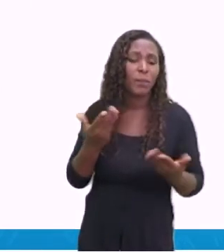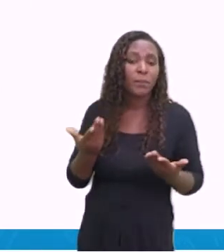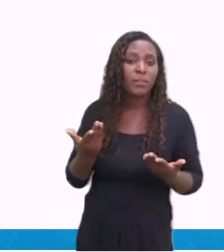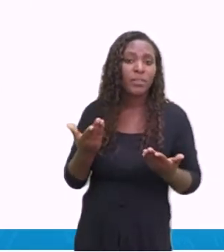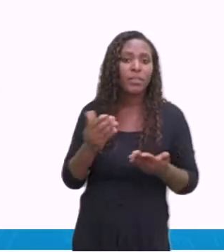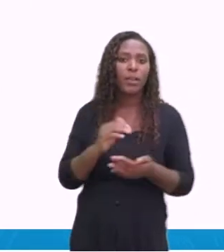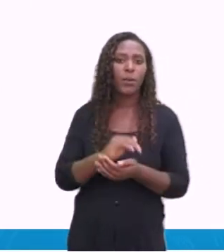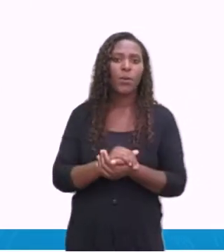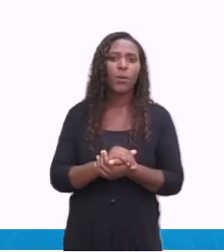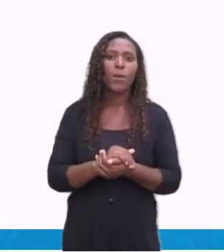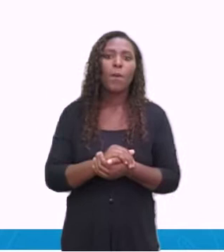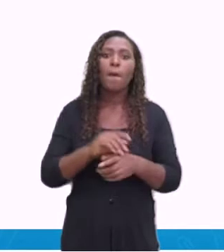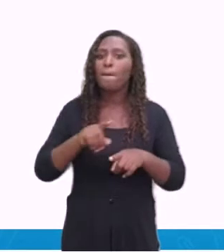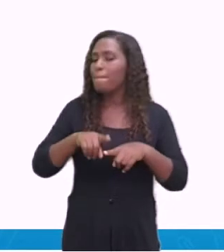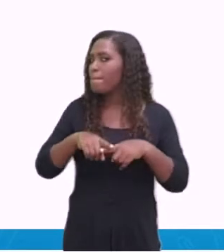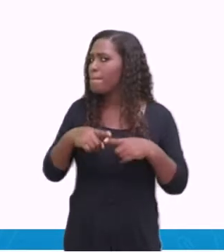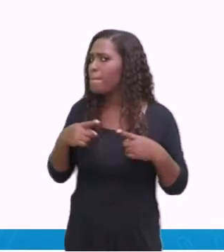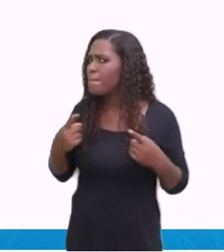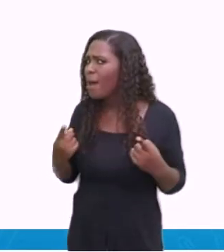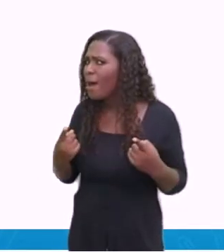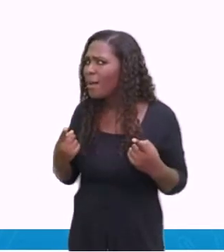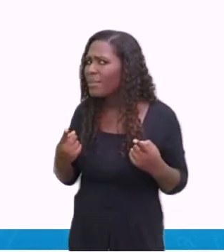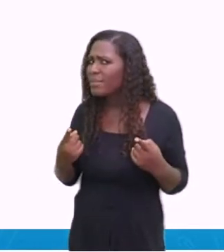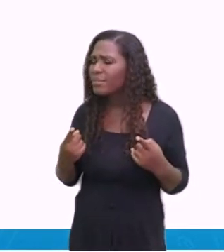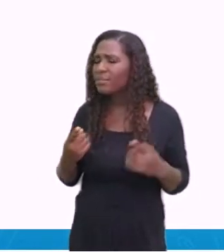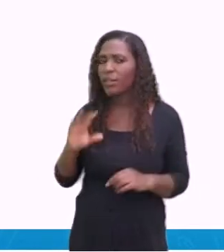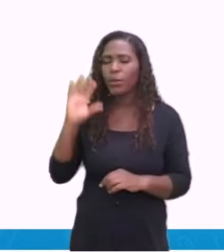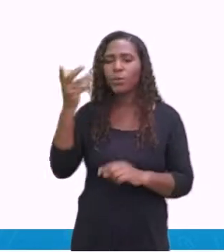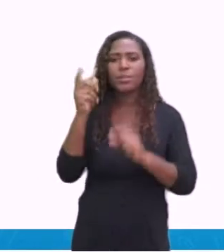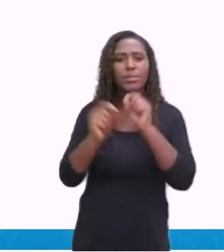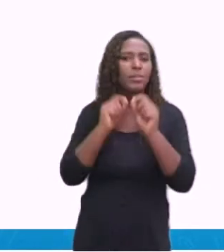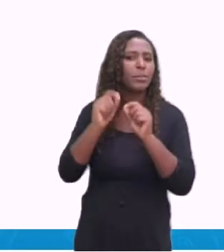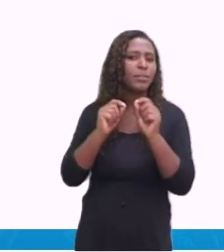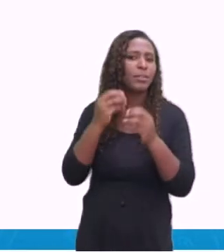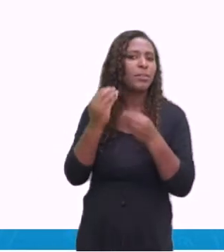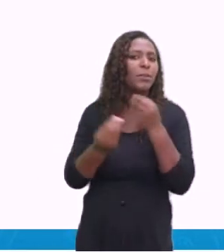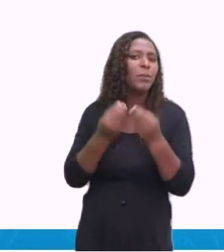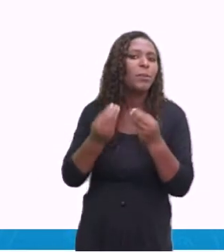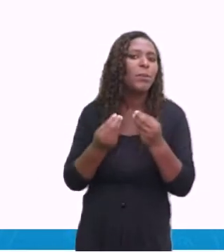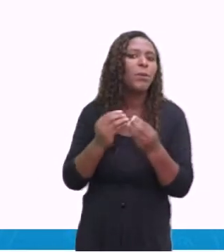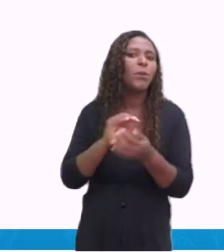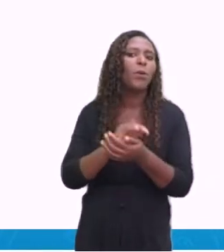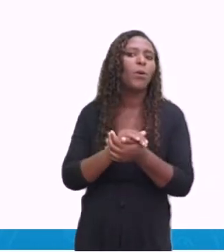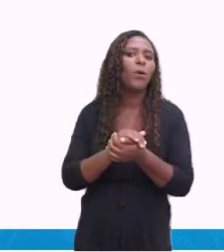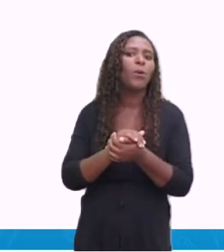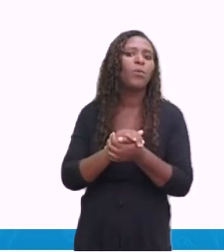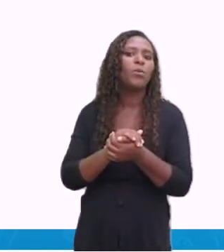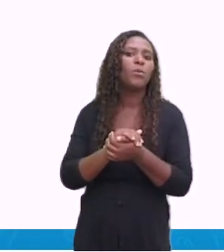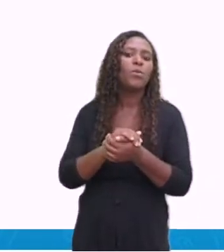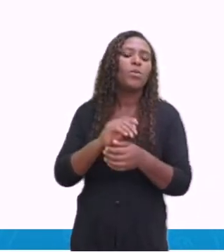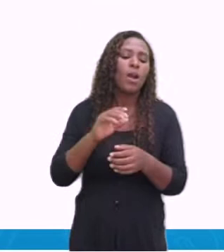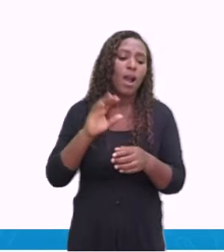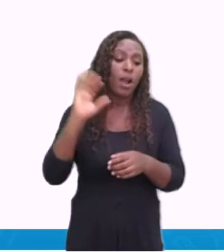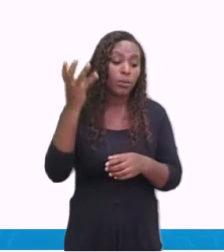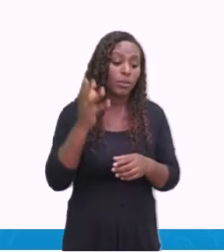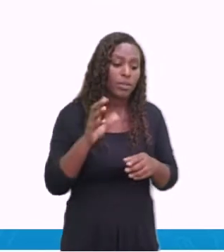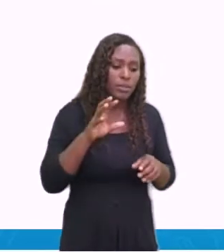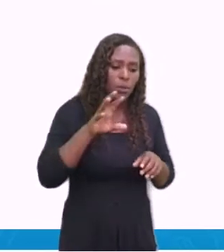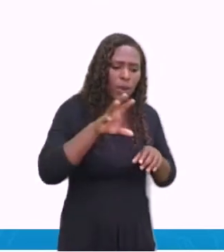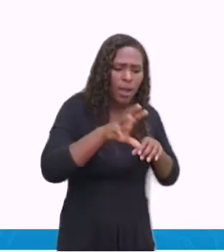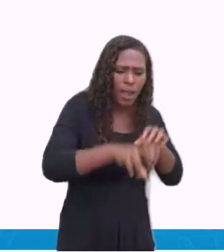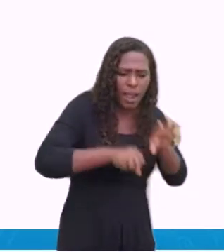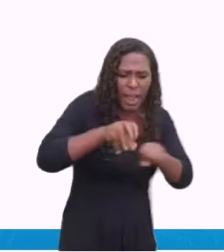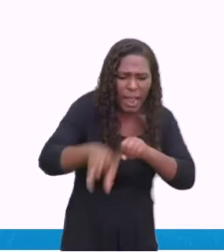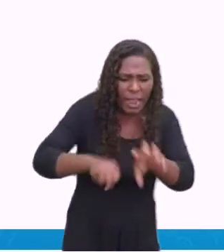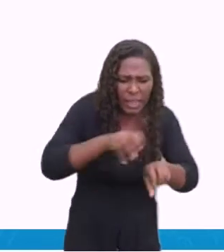que eu falei. Então, será como que foi feita essa exploração? Nós